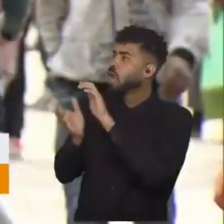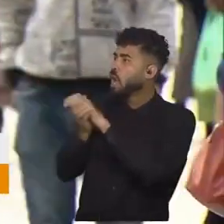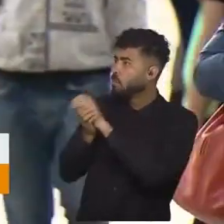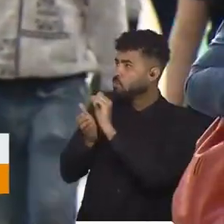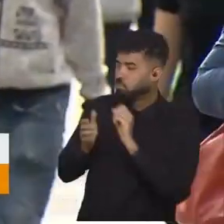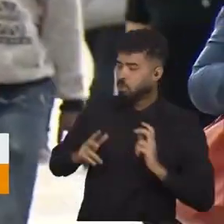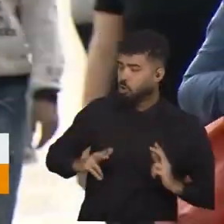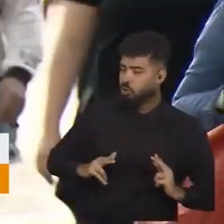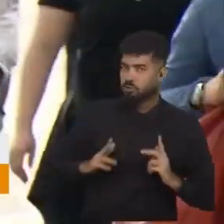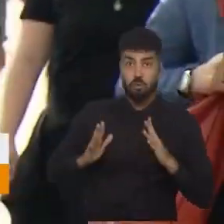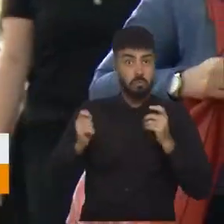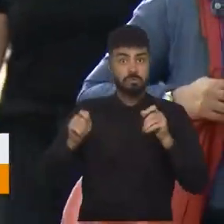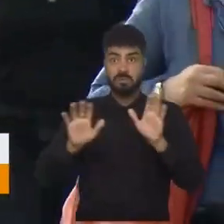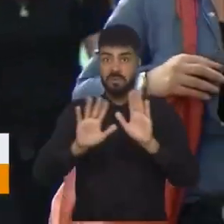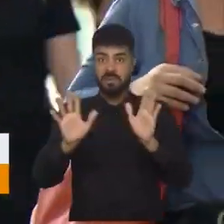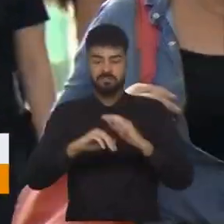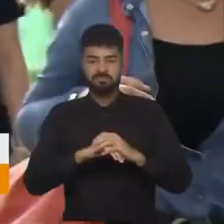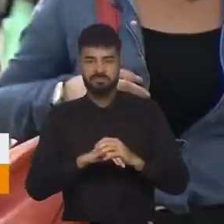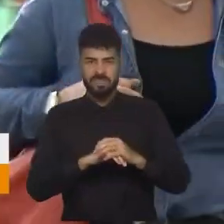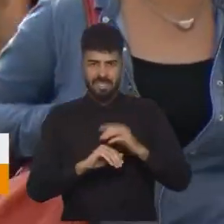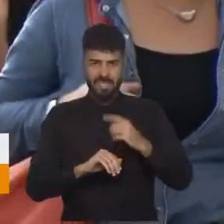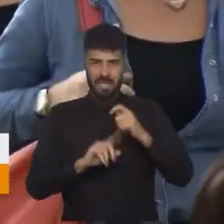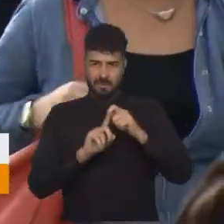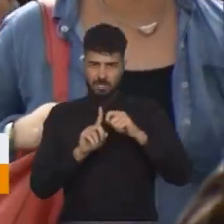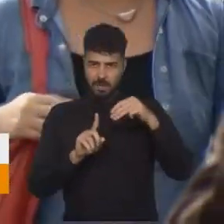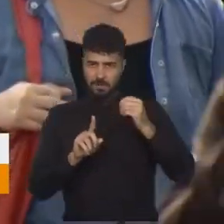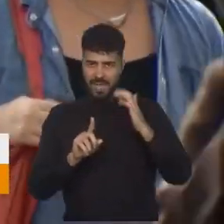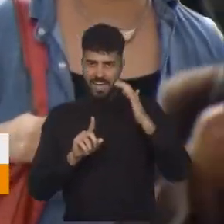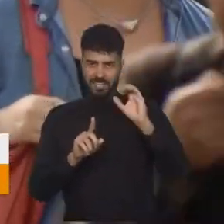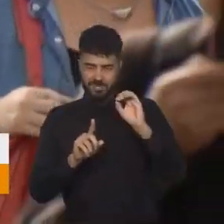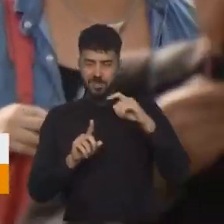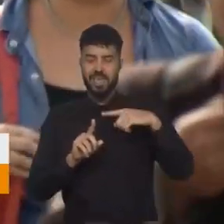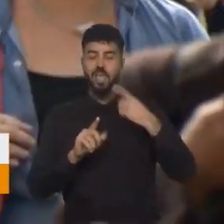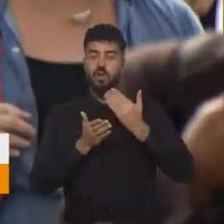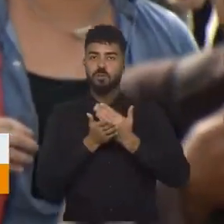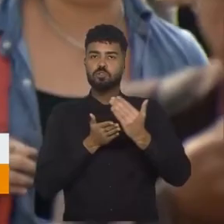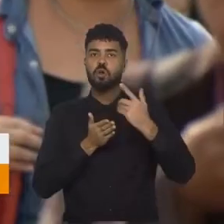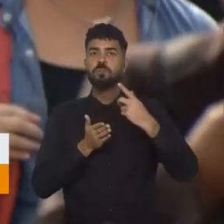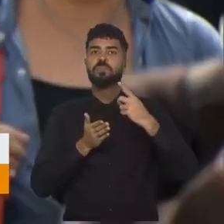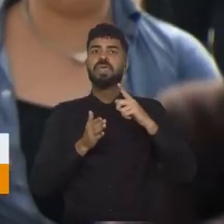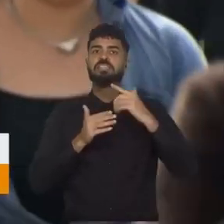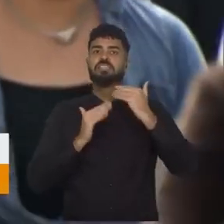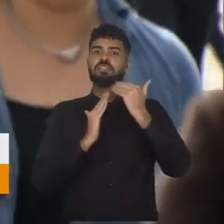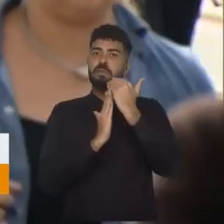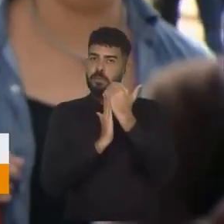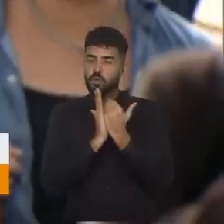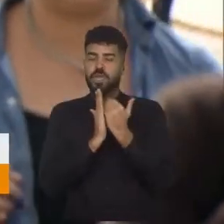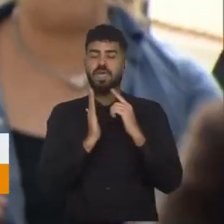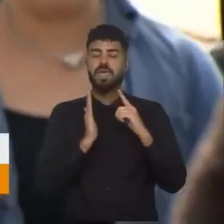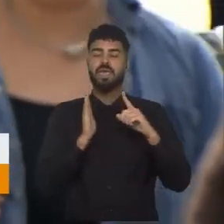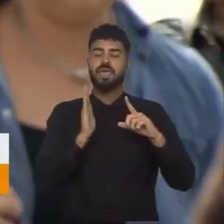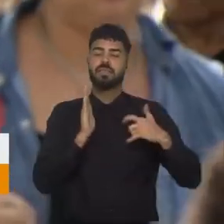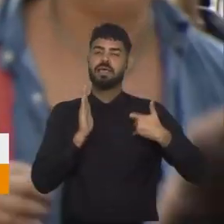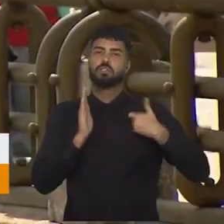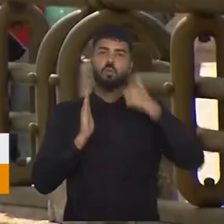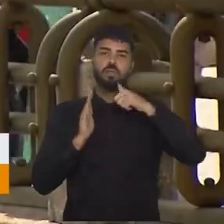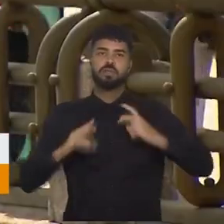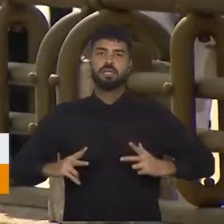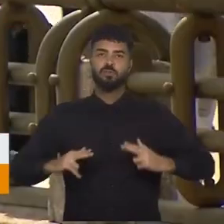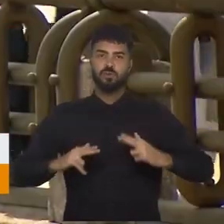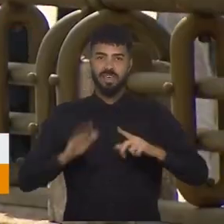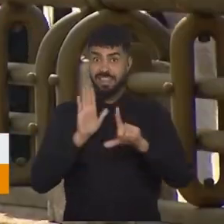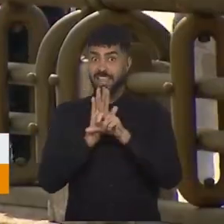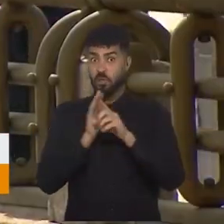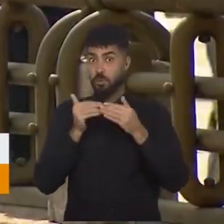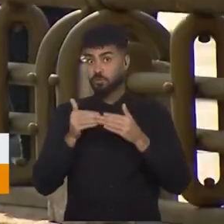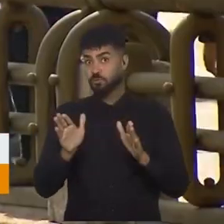Na primeira semana de março, entrou em vigor a lei que reduz a idade mínima para que a mulher possa fazer uma laqueadura e o